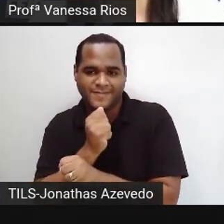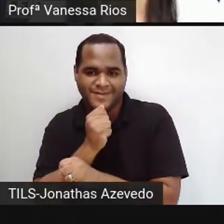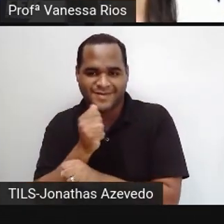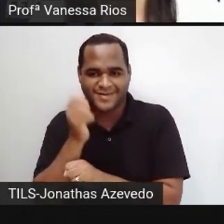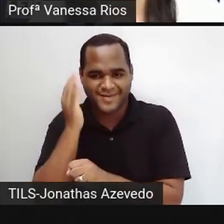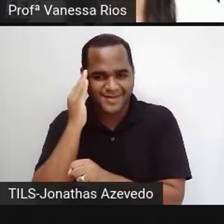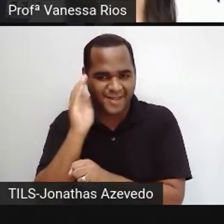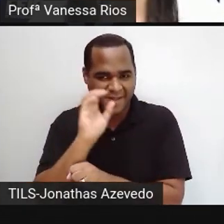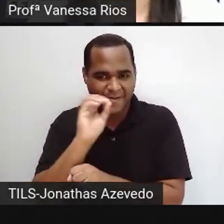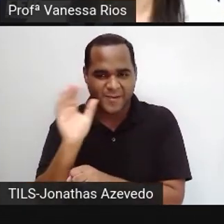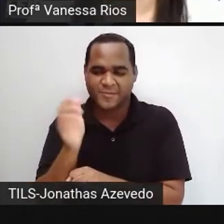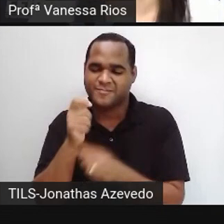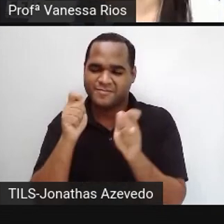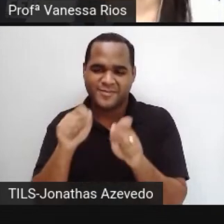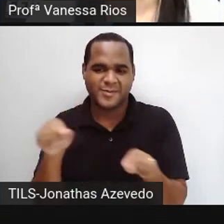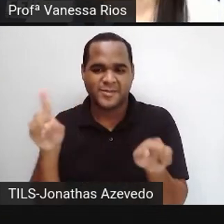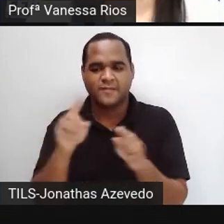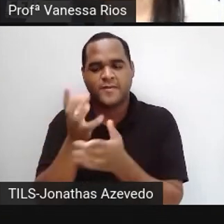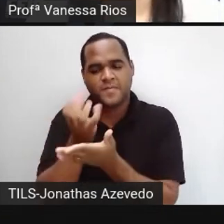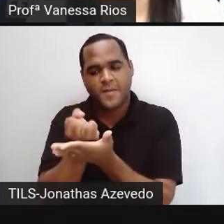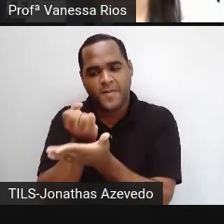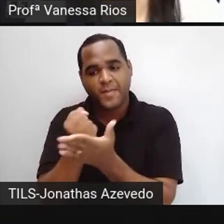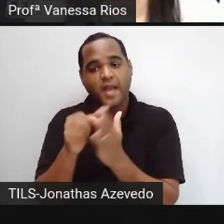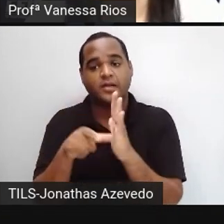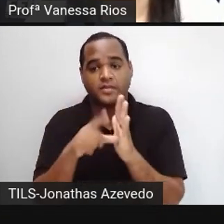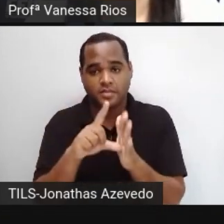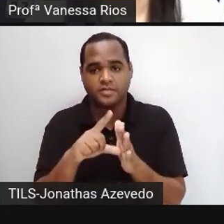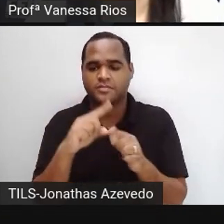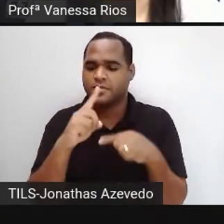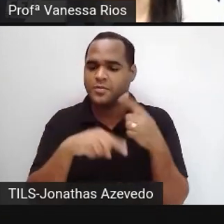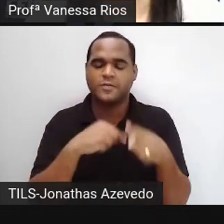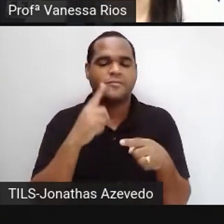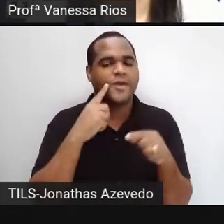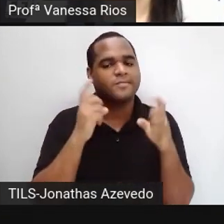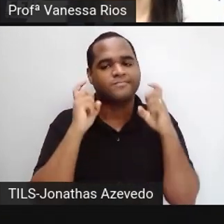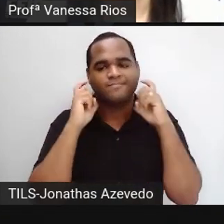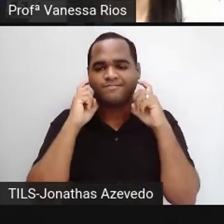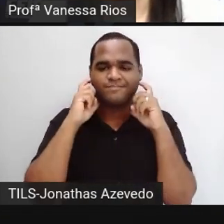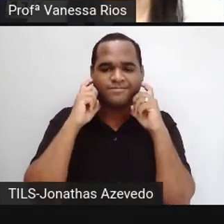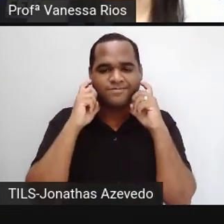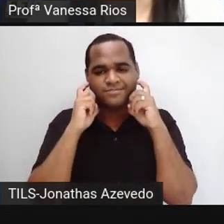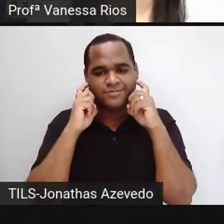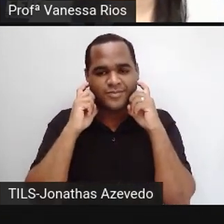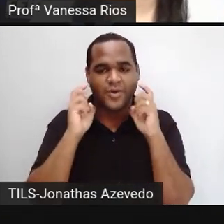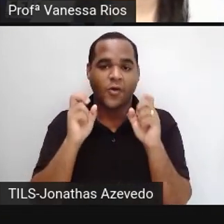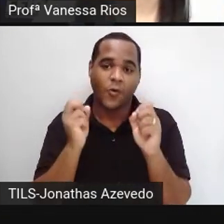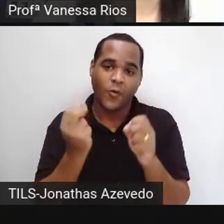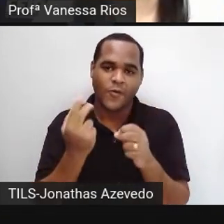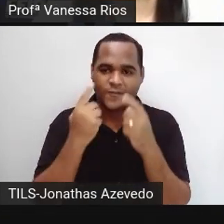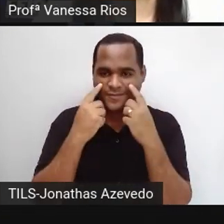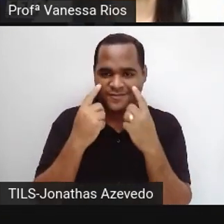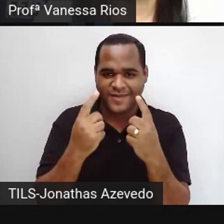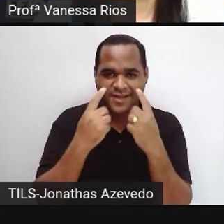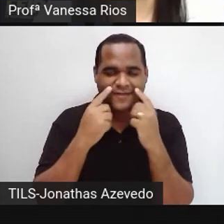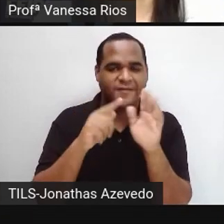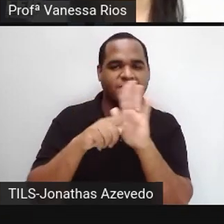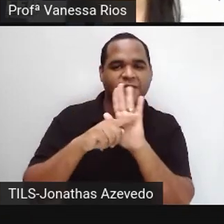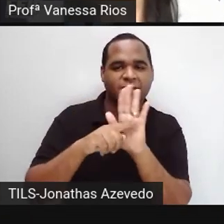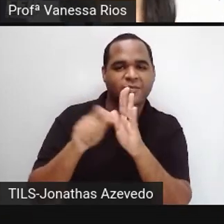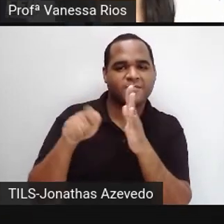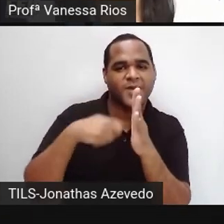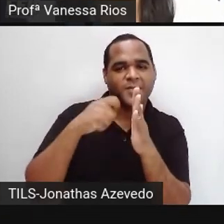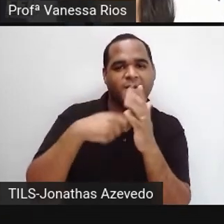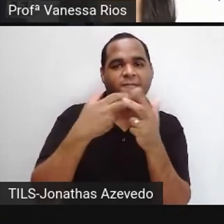pacote de internet ou acessar uma rede Wi-Fi. Então, você pode pesquisar entre os que a Pro sugeriu